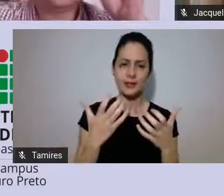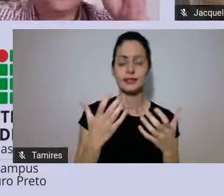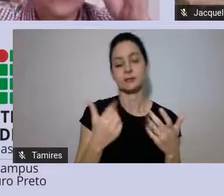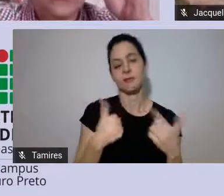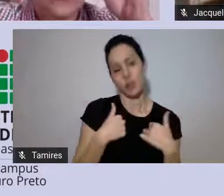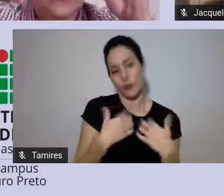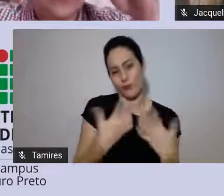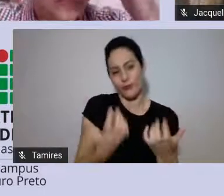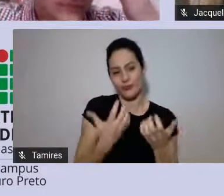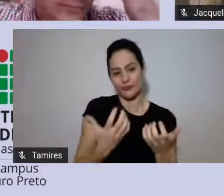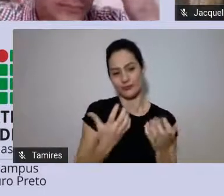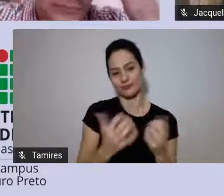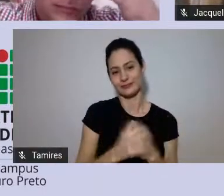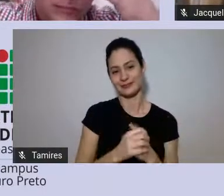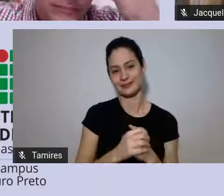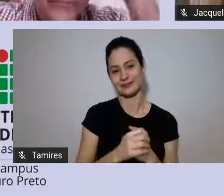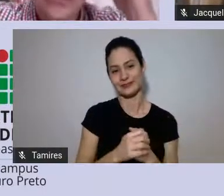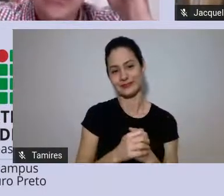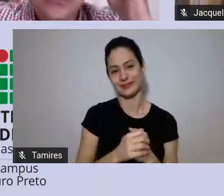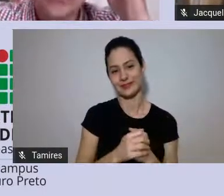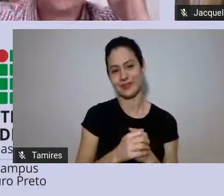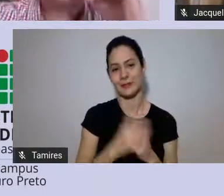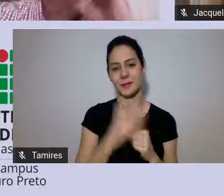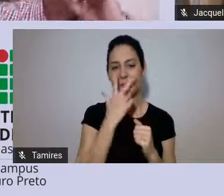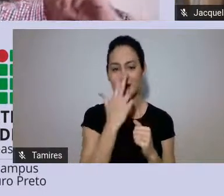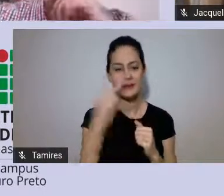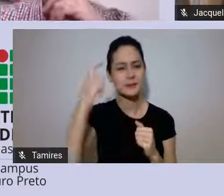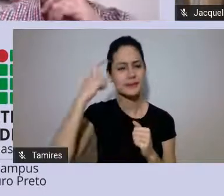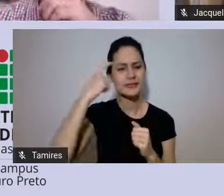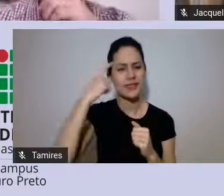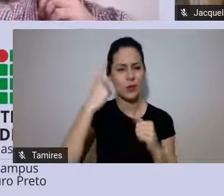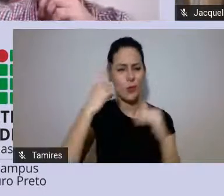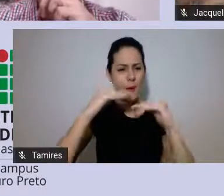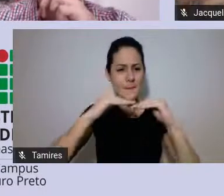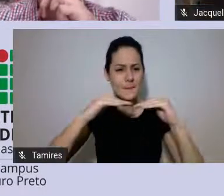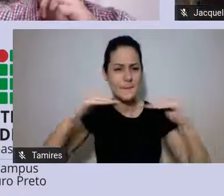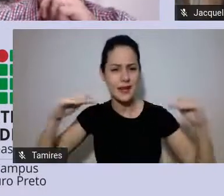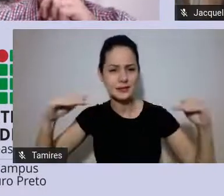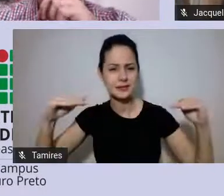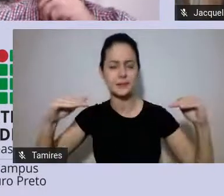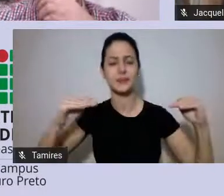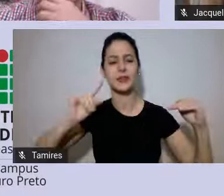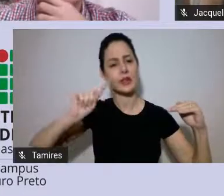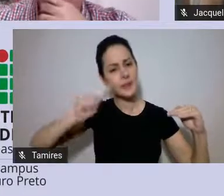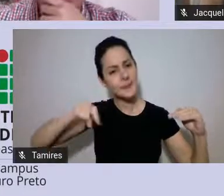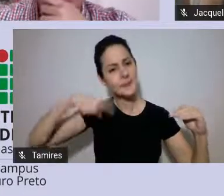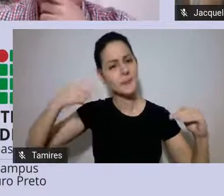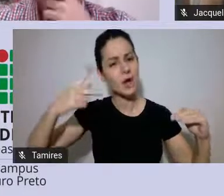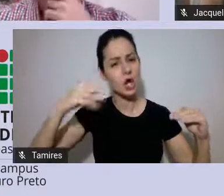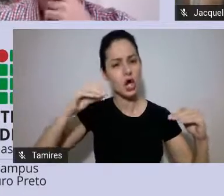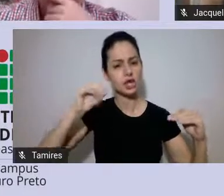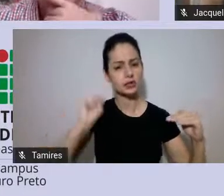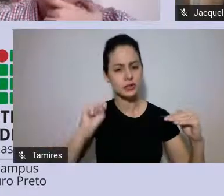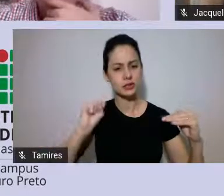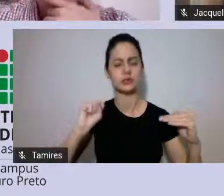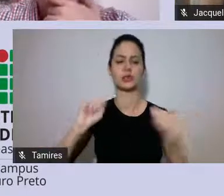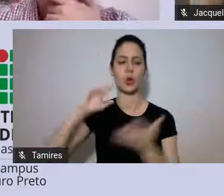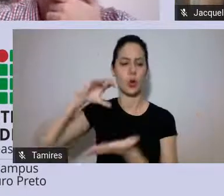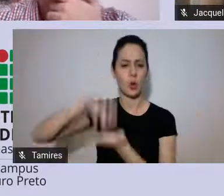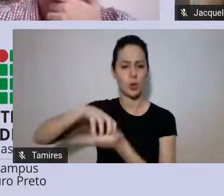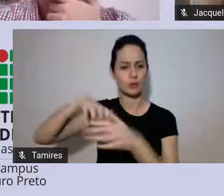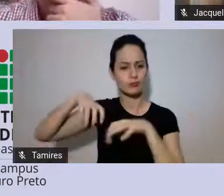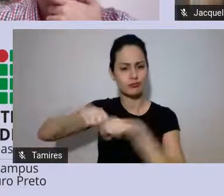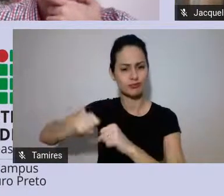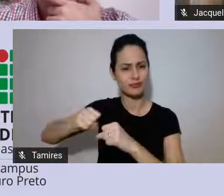quero, uma matriz de pensamento que seja pós-colonial, que seja decolonizadora,